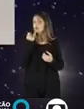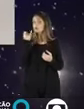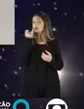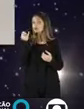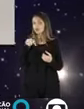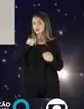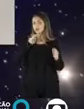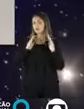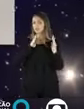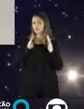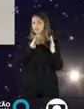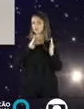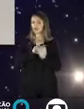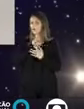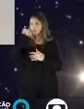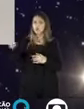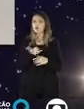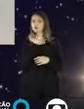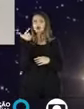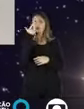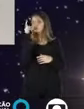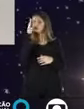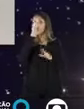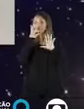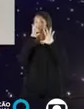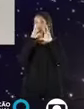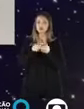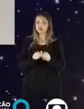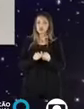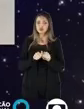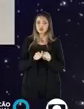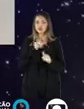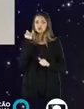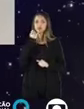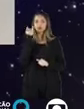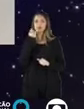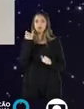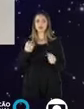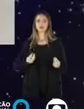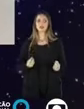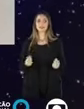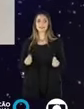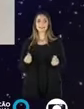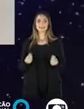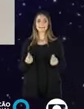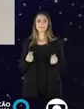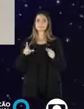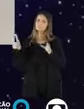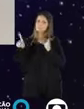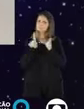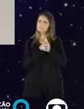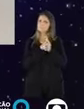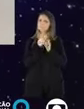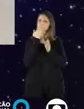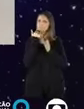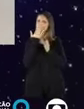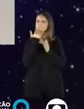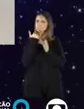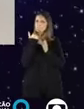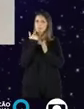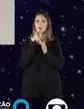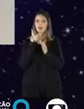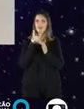nessa época de pandemia. Então, assim, é importante a gente inserir esses alimentos, essas partes